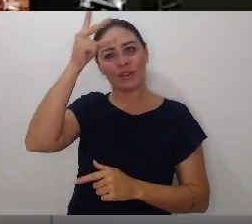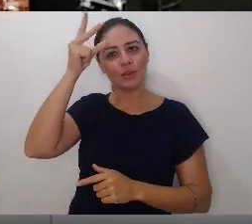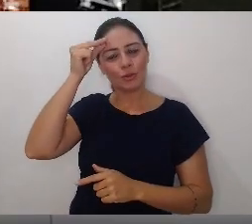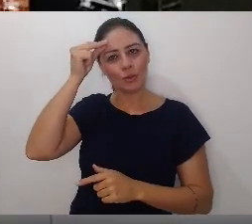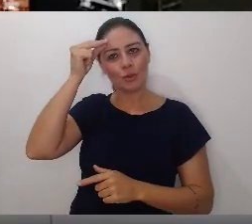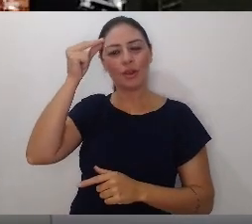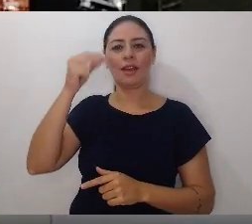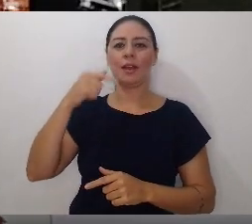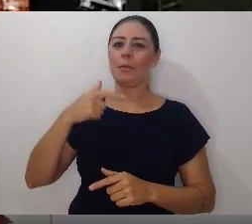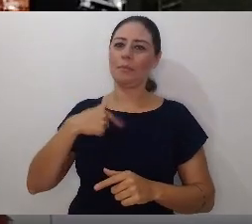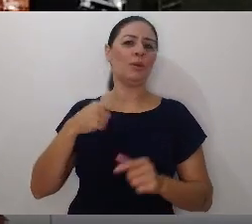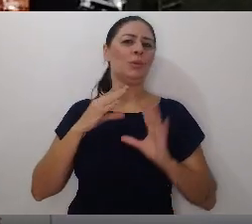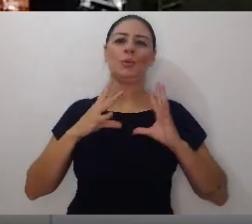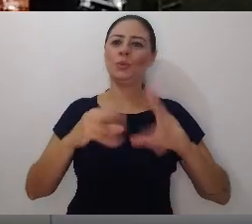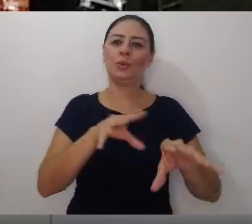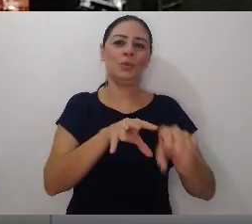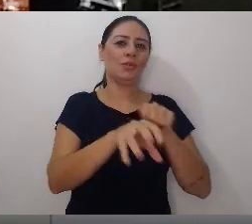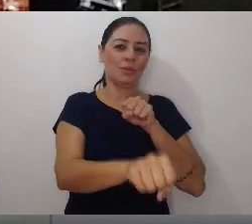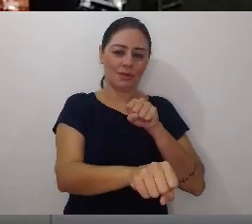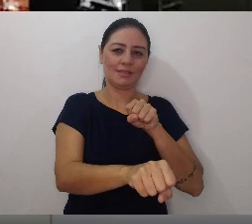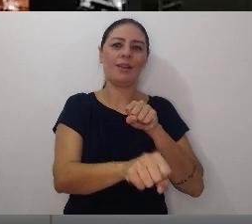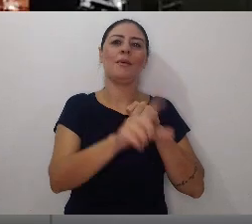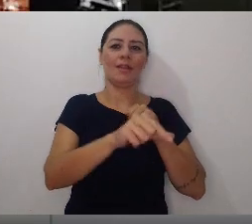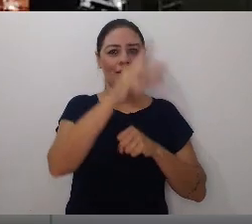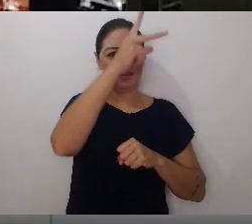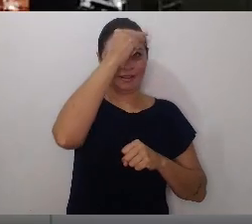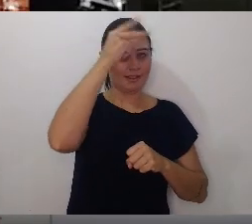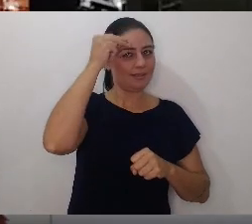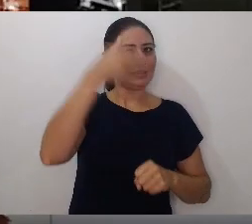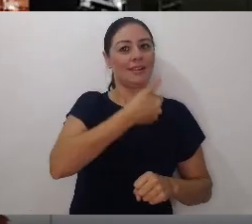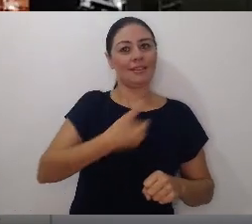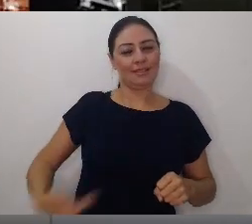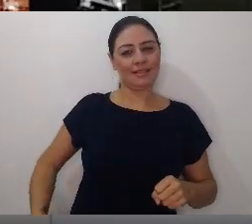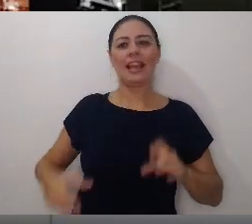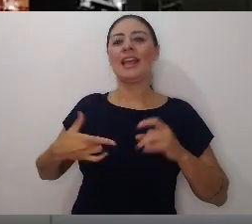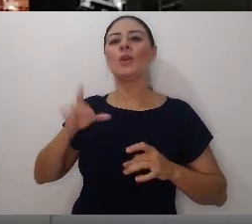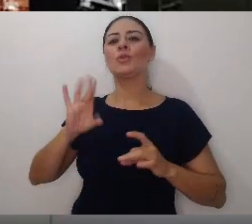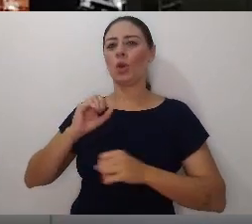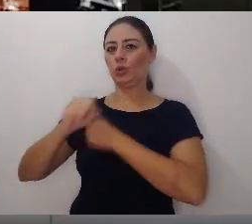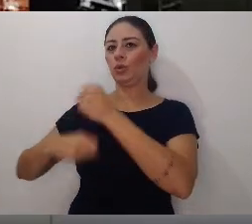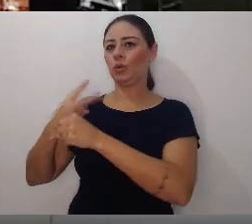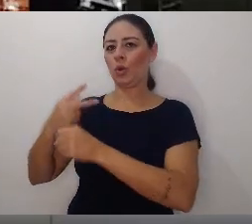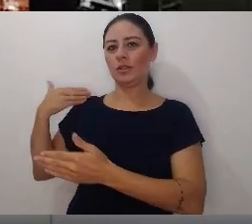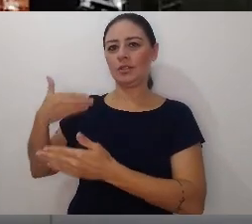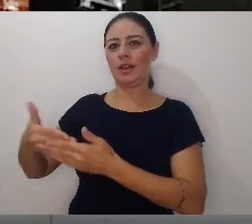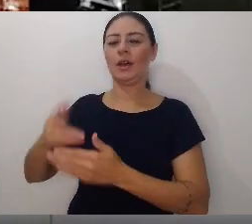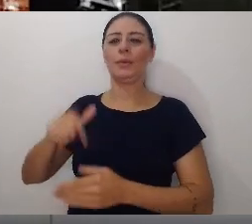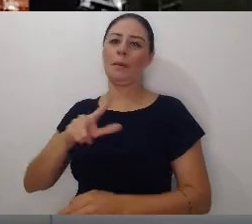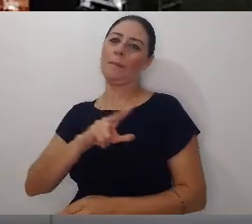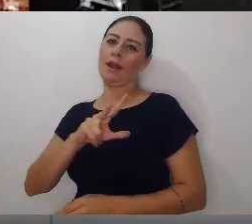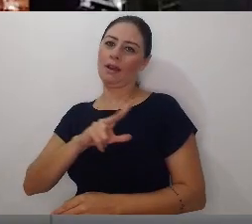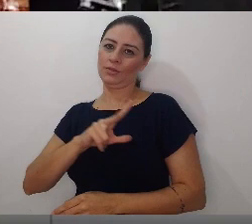assim, que quando eu trabalhava na rede pública, minha formação toda foi na rede pública. Eu sou médica de consultório há 2 anos